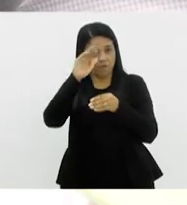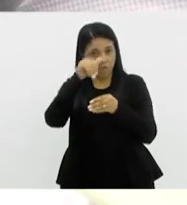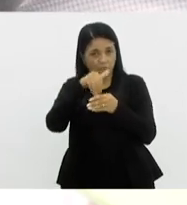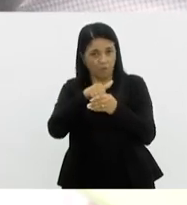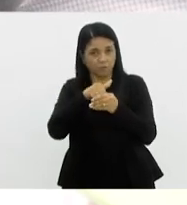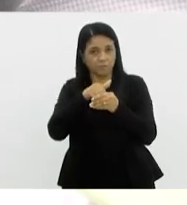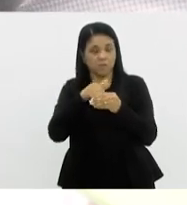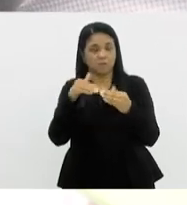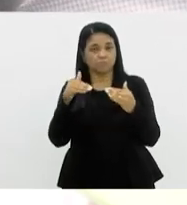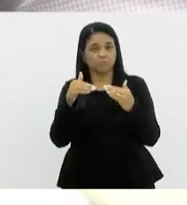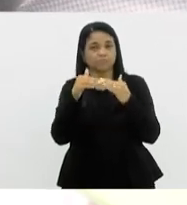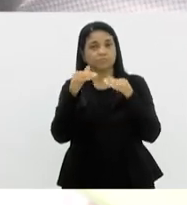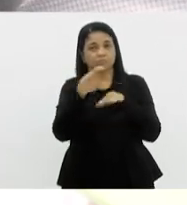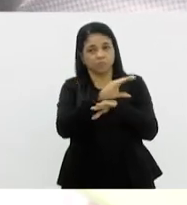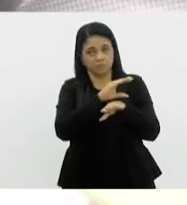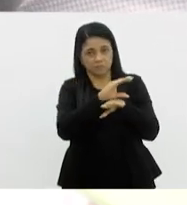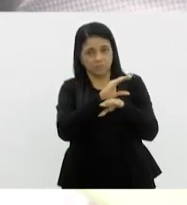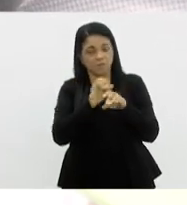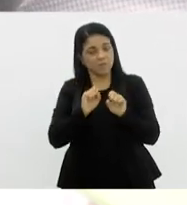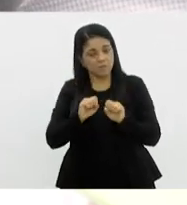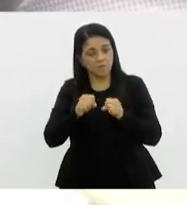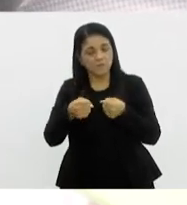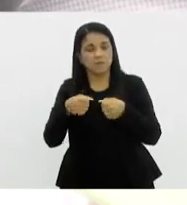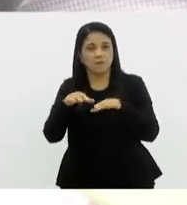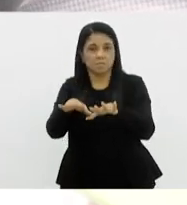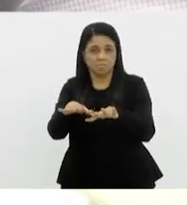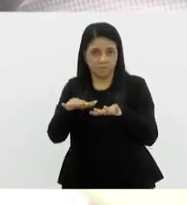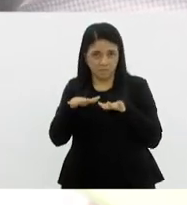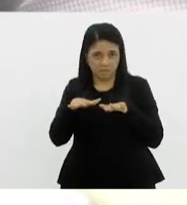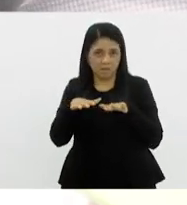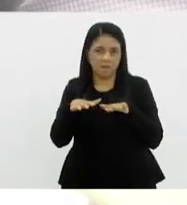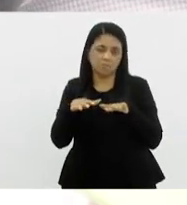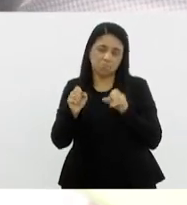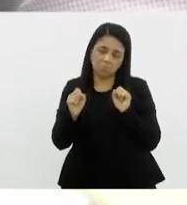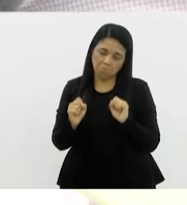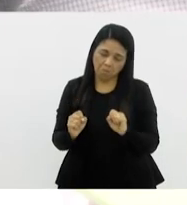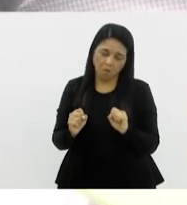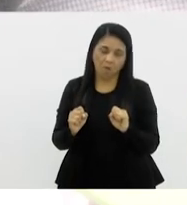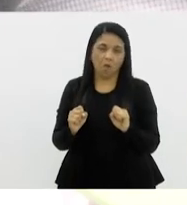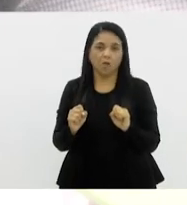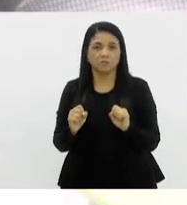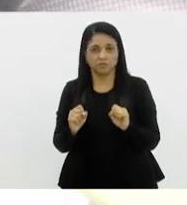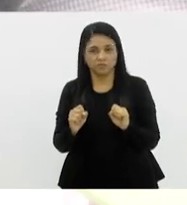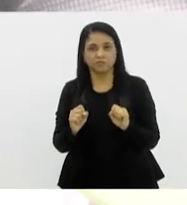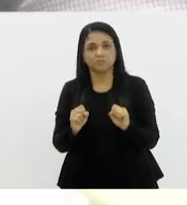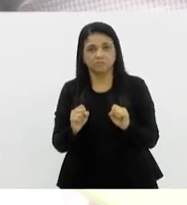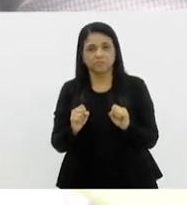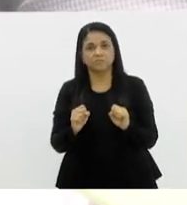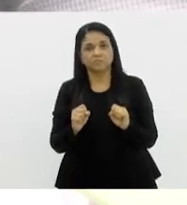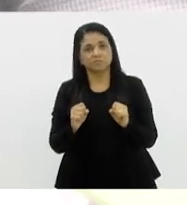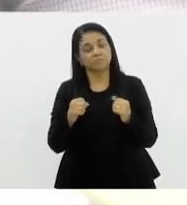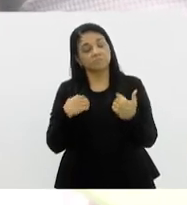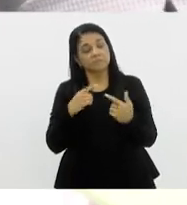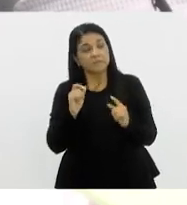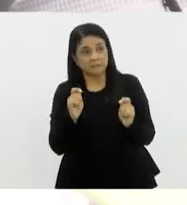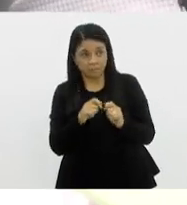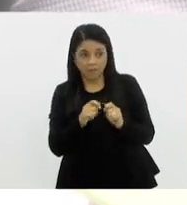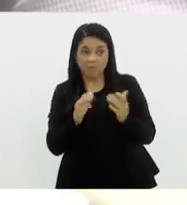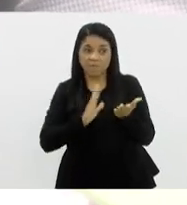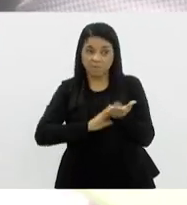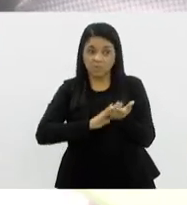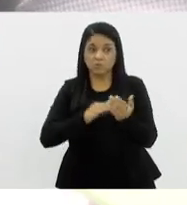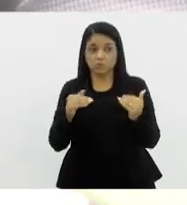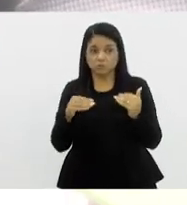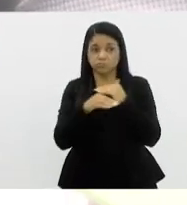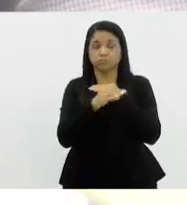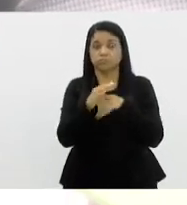dele poder defender em plenário, porque eu também acho que pode ter esse vício de inconstitucionalidade. Mas há